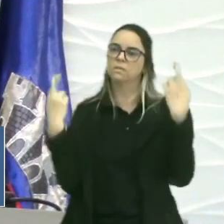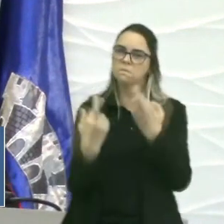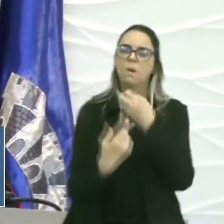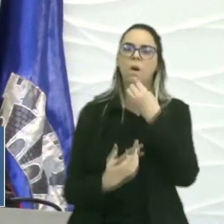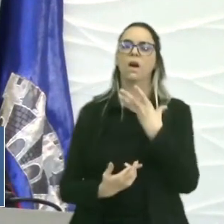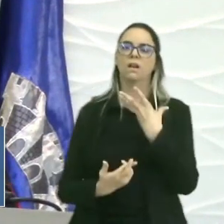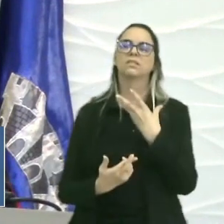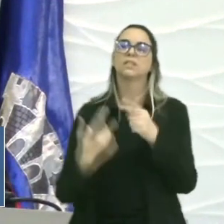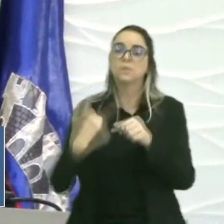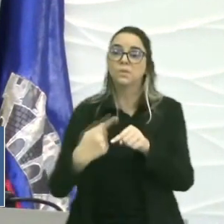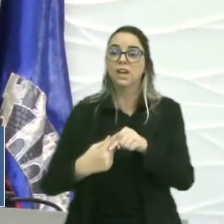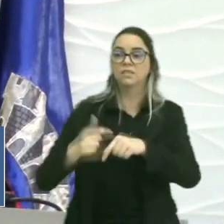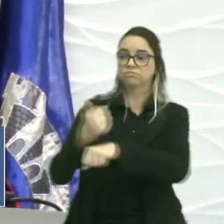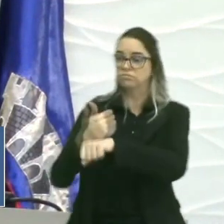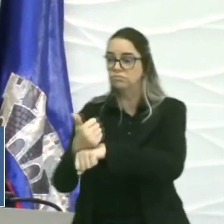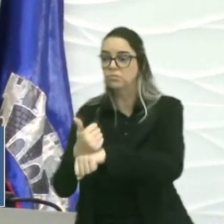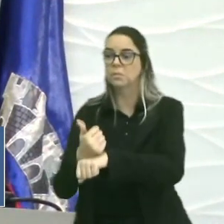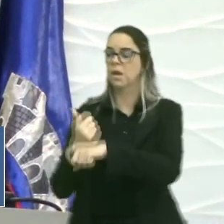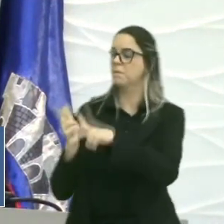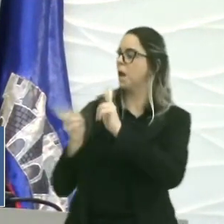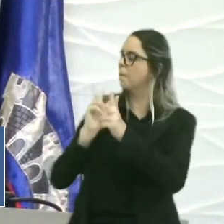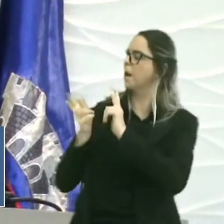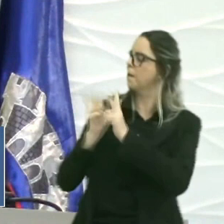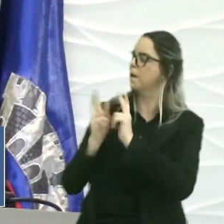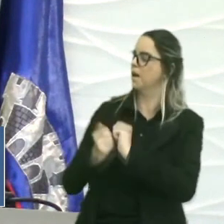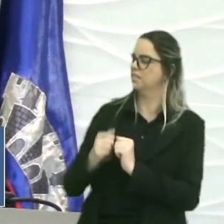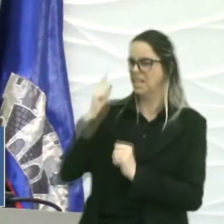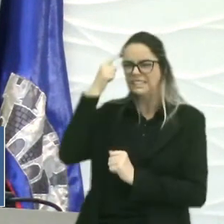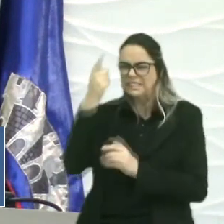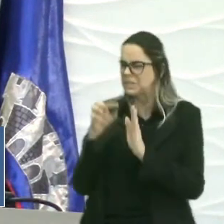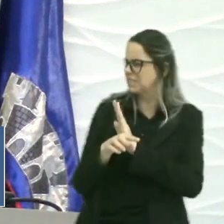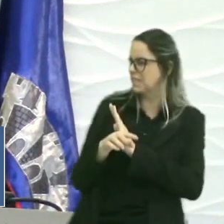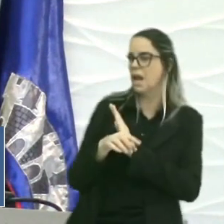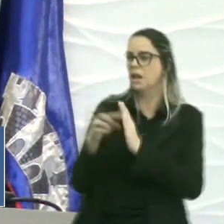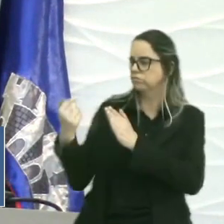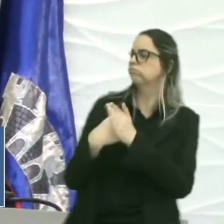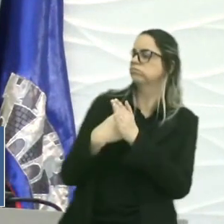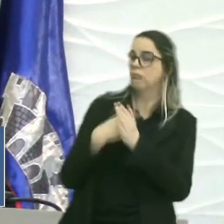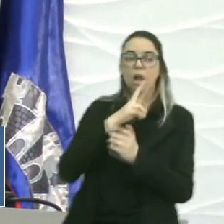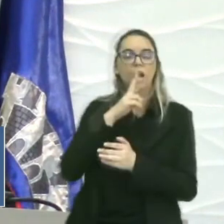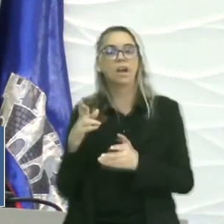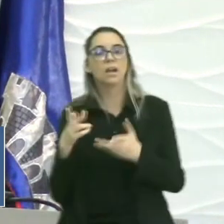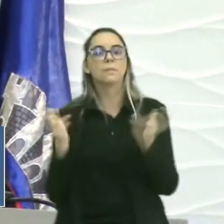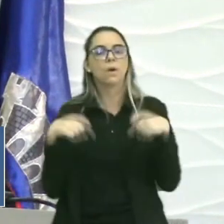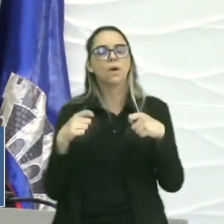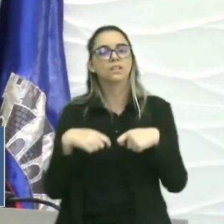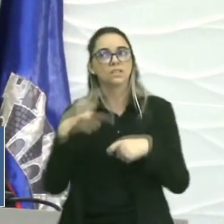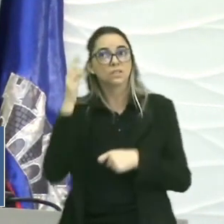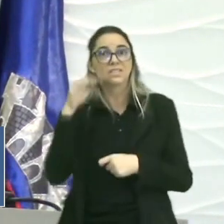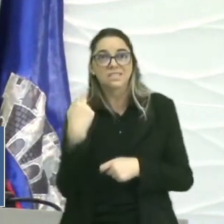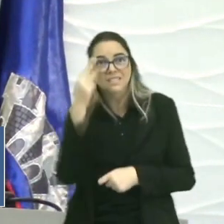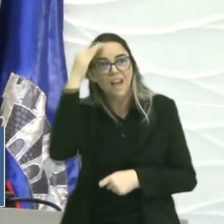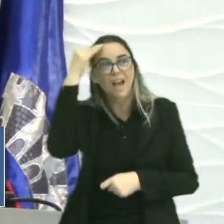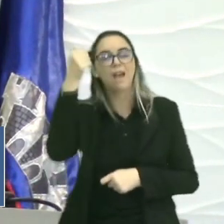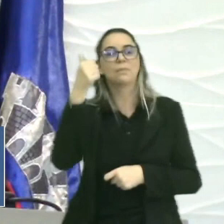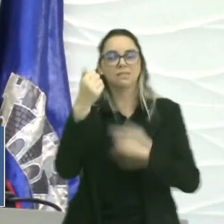todos esses profissionais, dialogar, tirar as dúvidas existentes e, de fato, tenho a plena convicção que todos